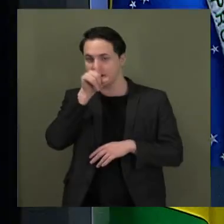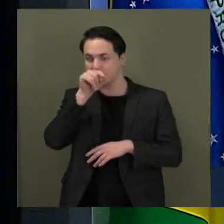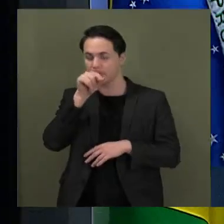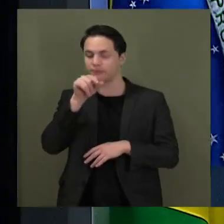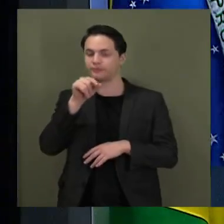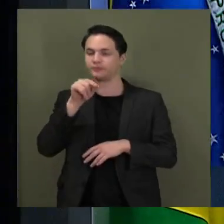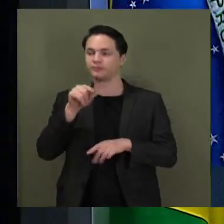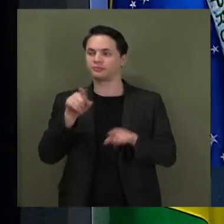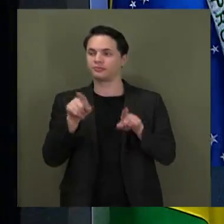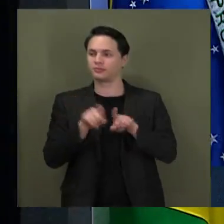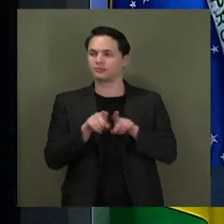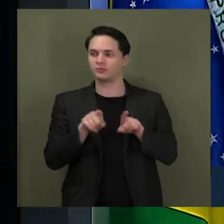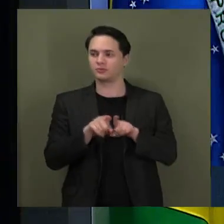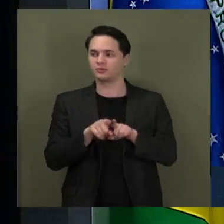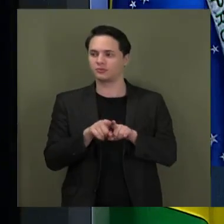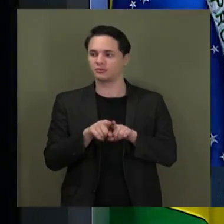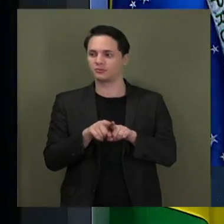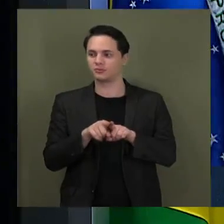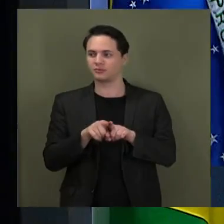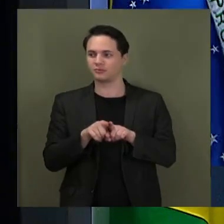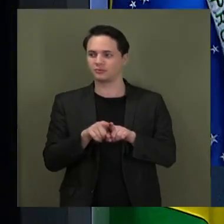foram revelados na sexta-feira.